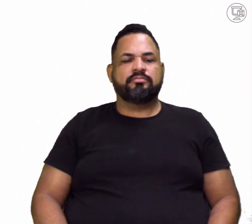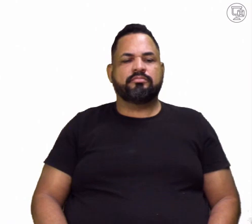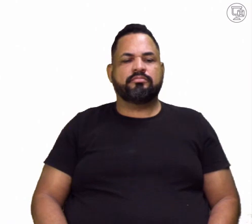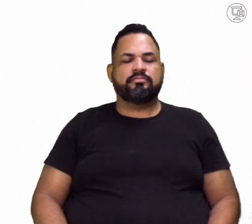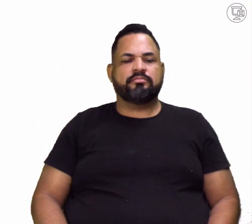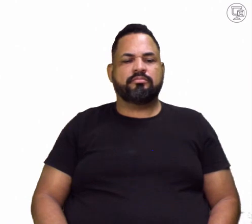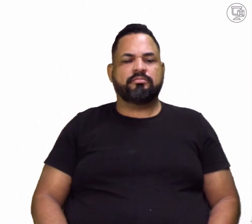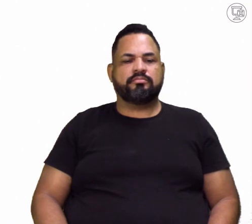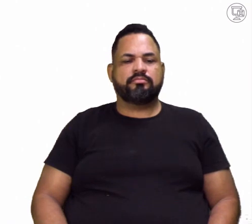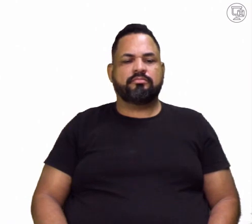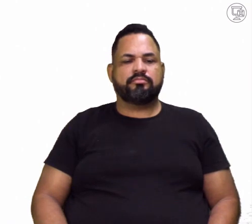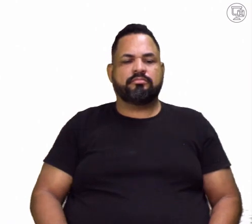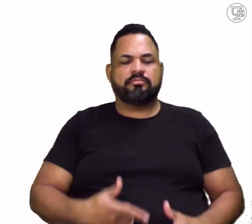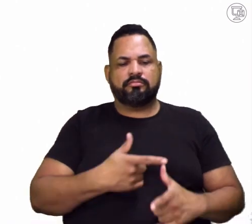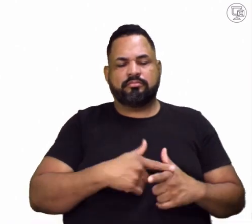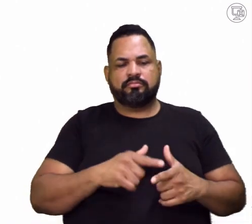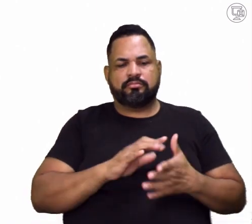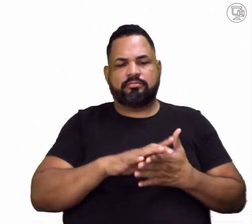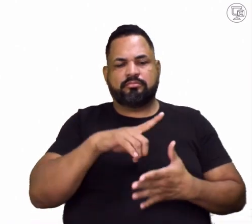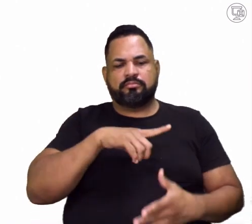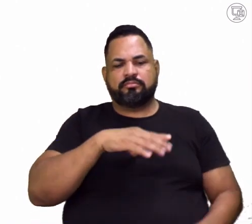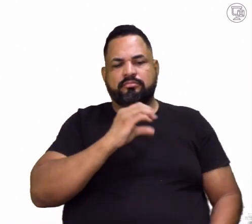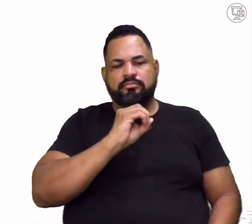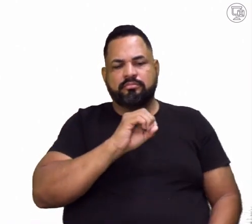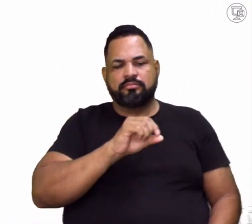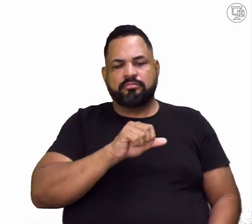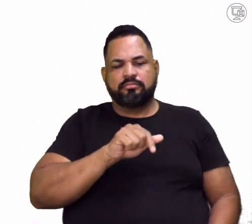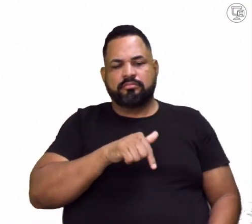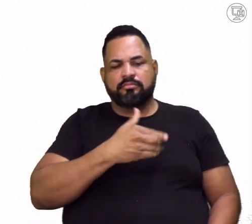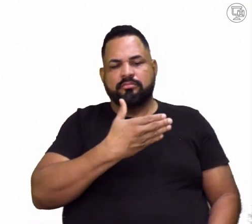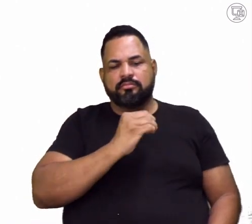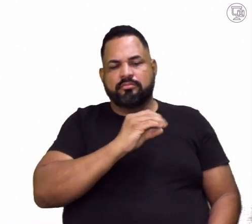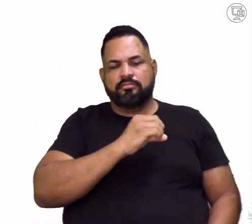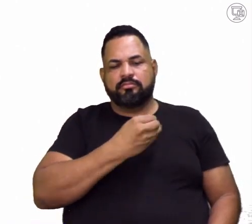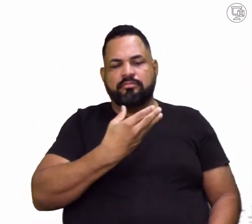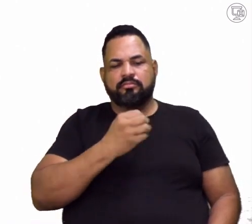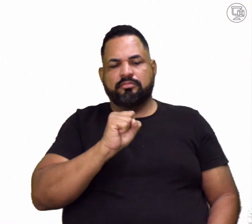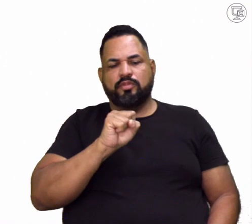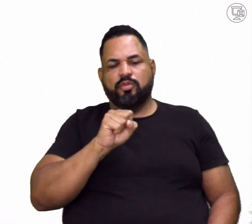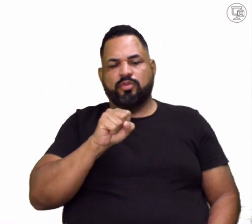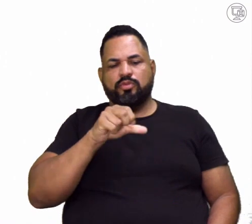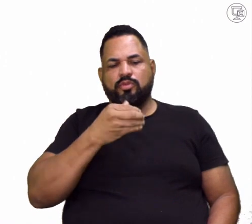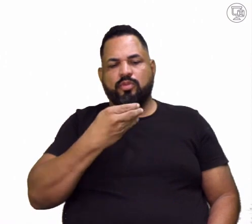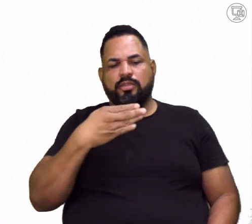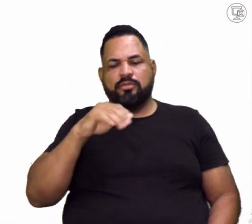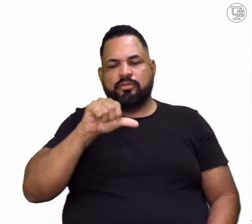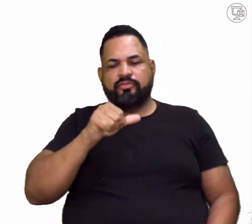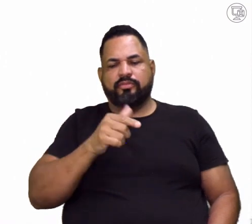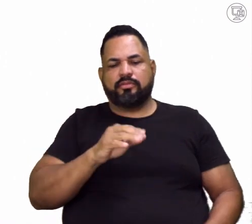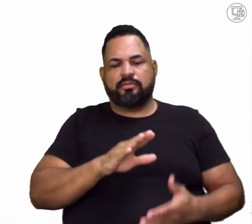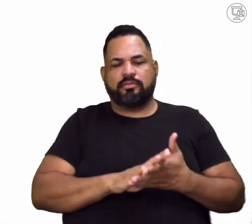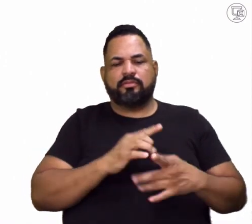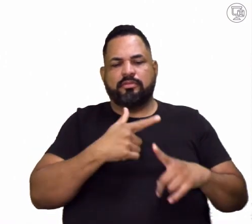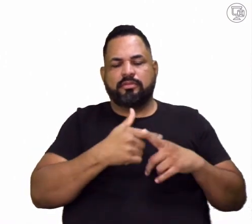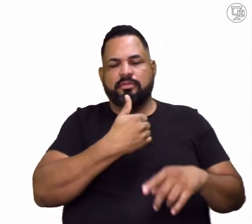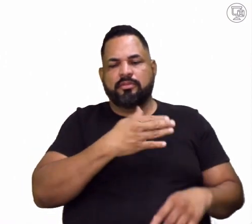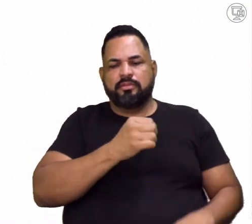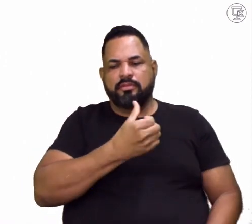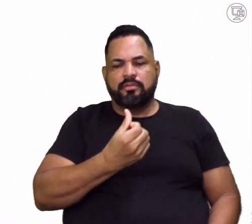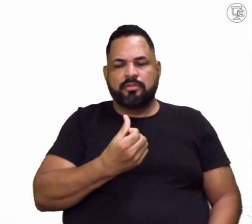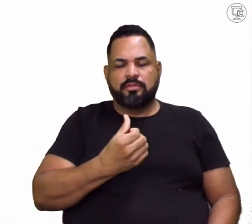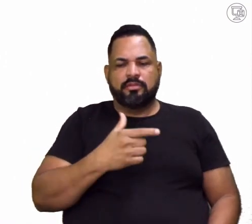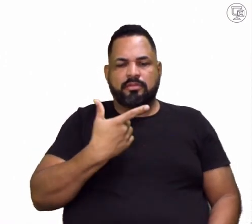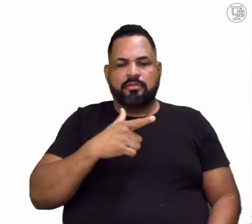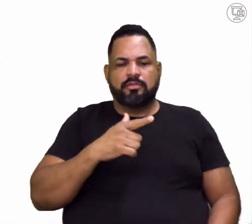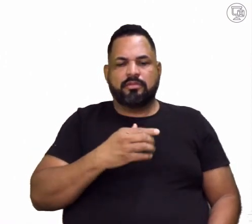Então é só dividir você tem 0,0408496 10 a sexta aqui